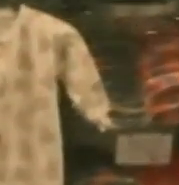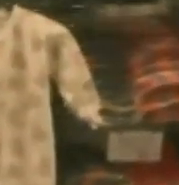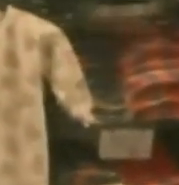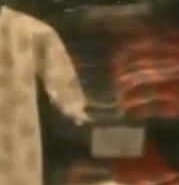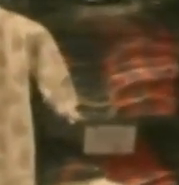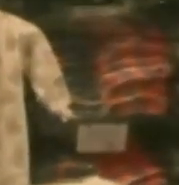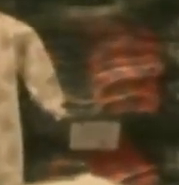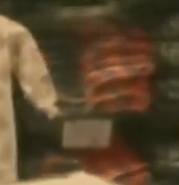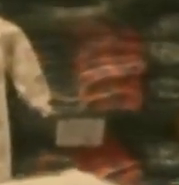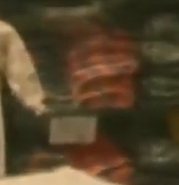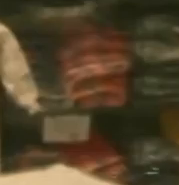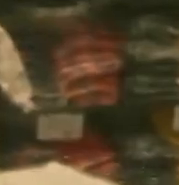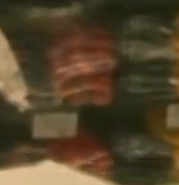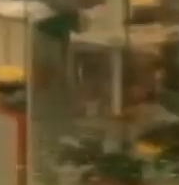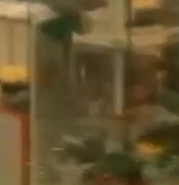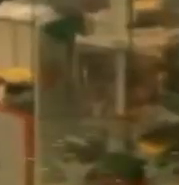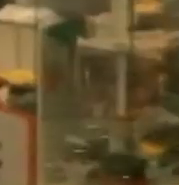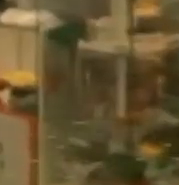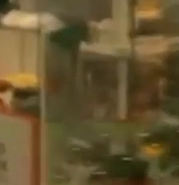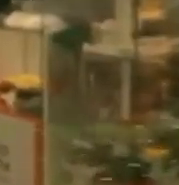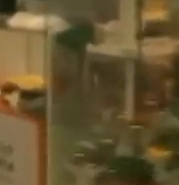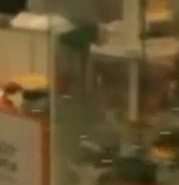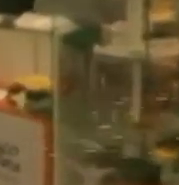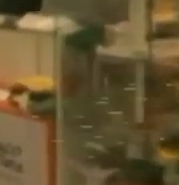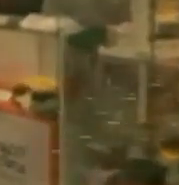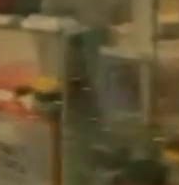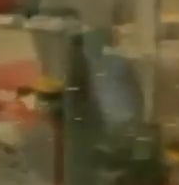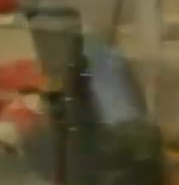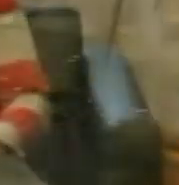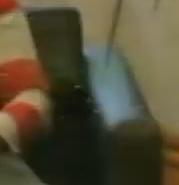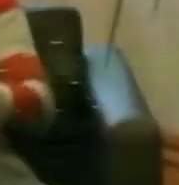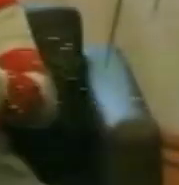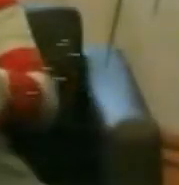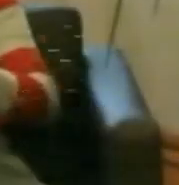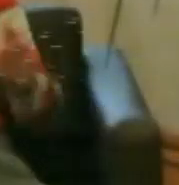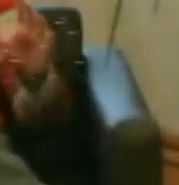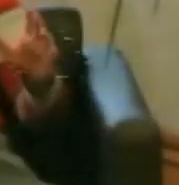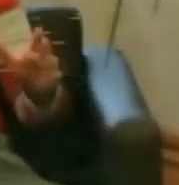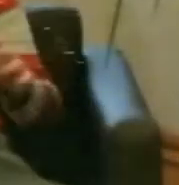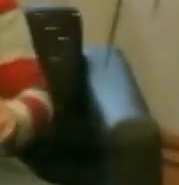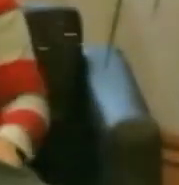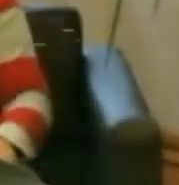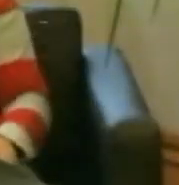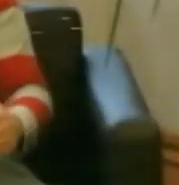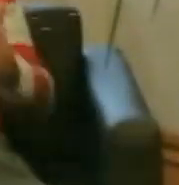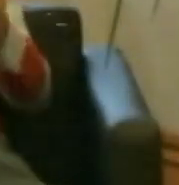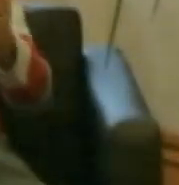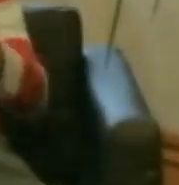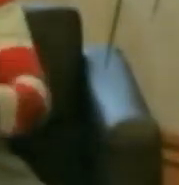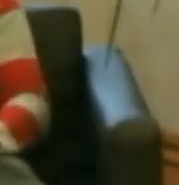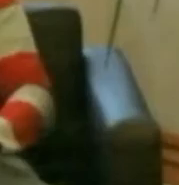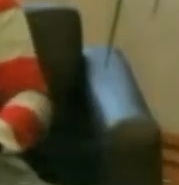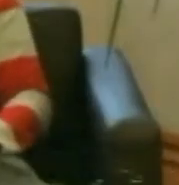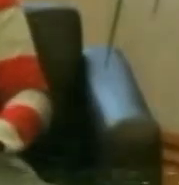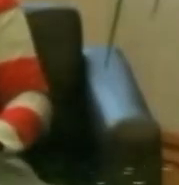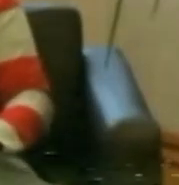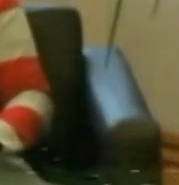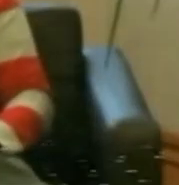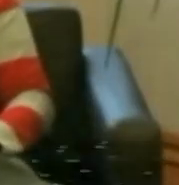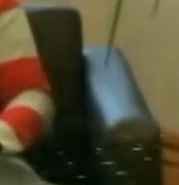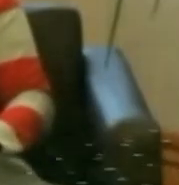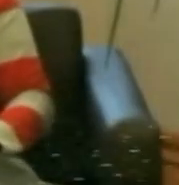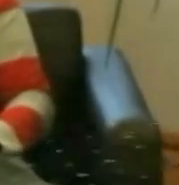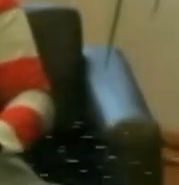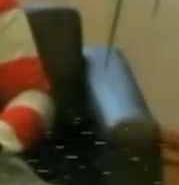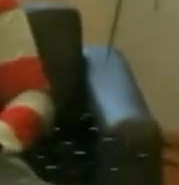nossa construção aqui, para terminarmos ano que vem, 2014, comemorando os 100 anos da nossa igreja. Que Deus abençoe você e até o